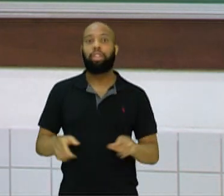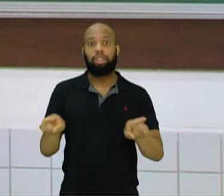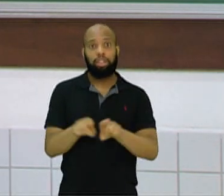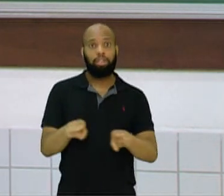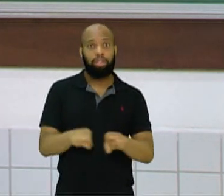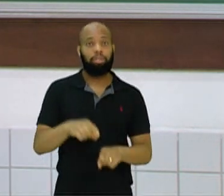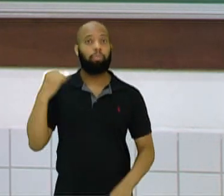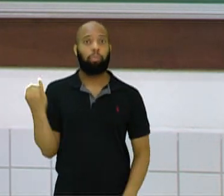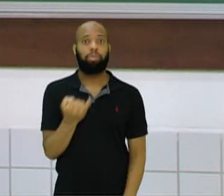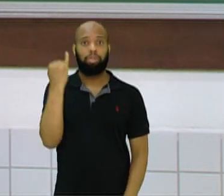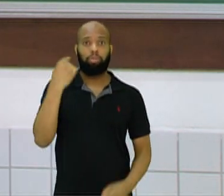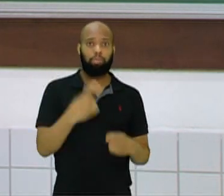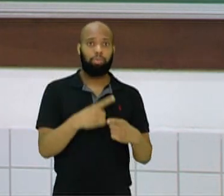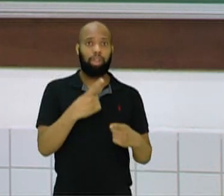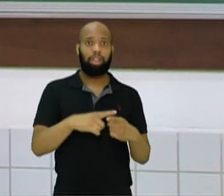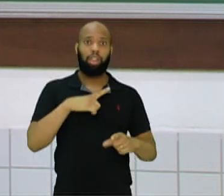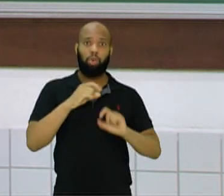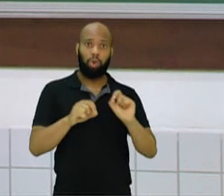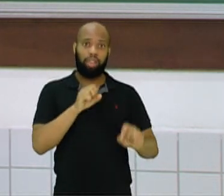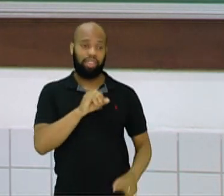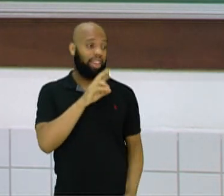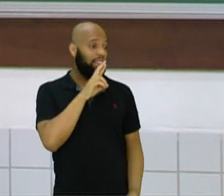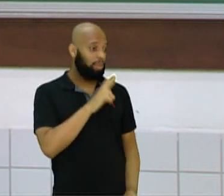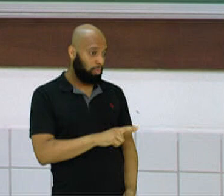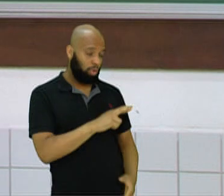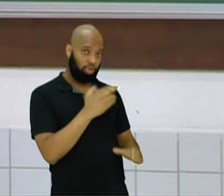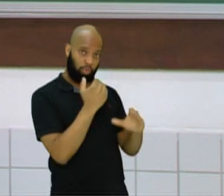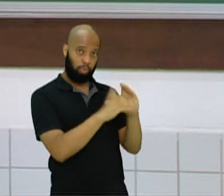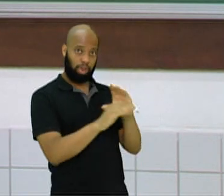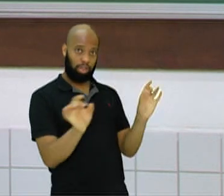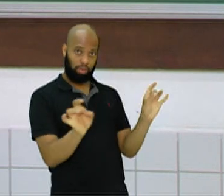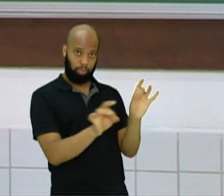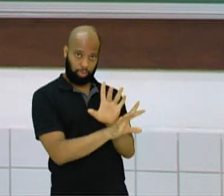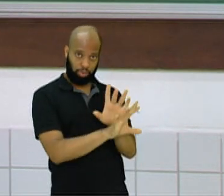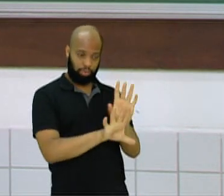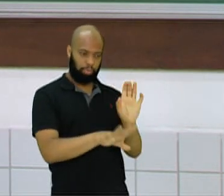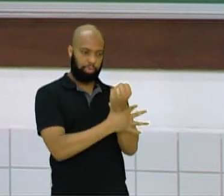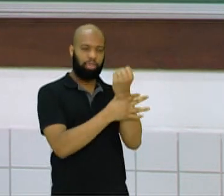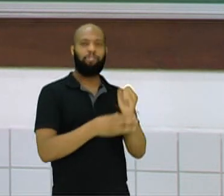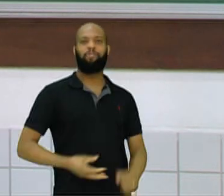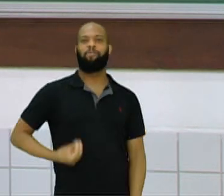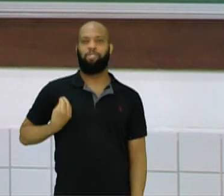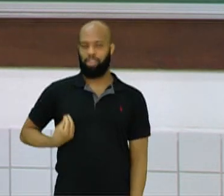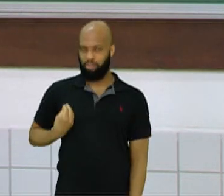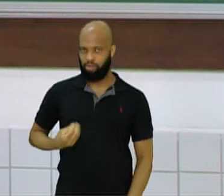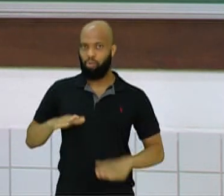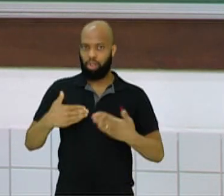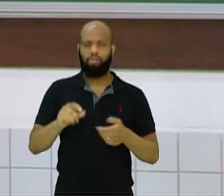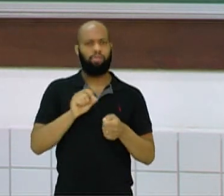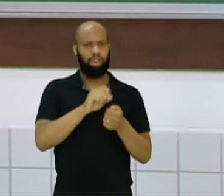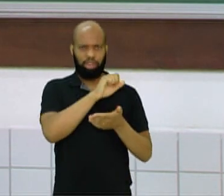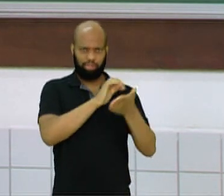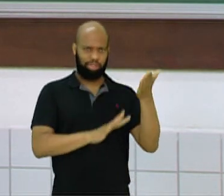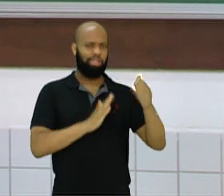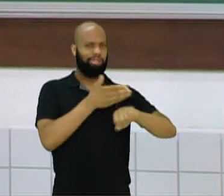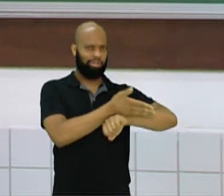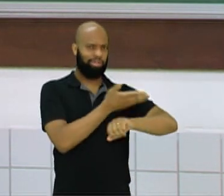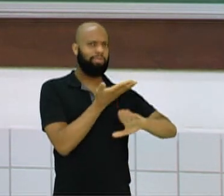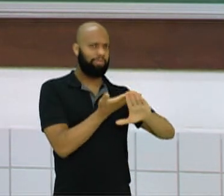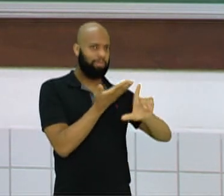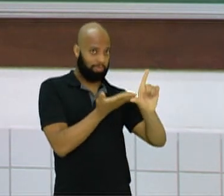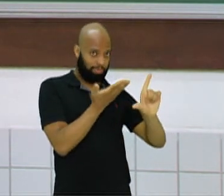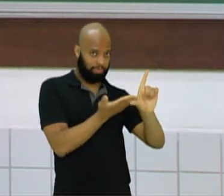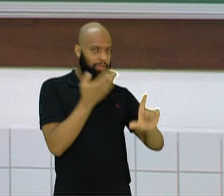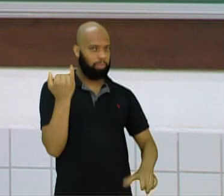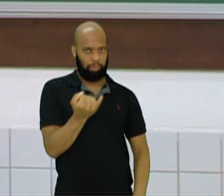é importante porque lá é registrada a sua frequência. Certo? Então façam as atividades e não deixe de acessar o